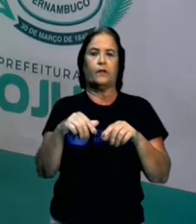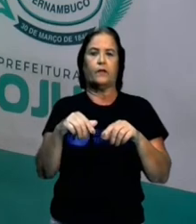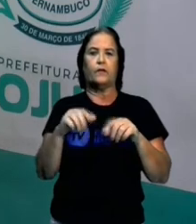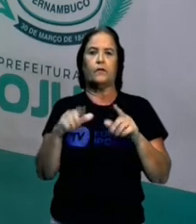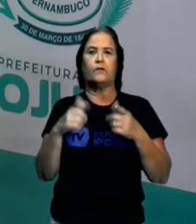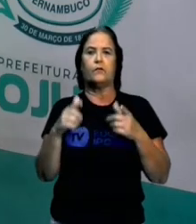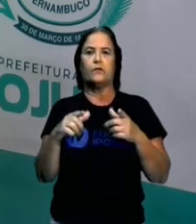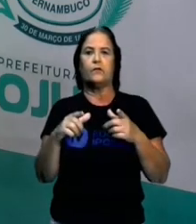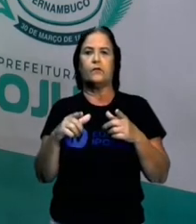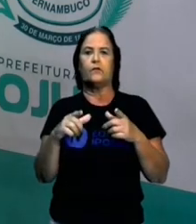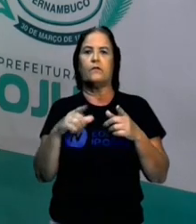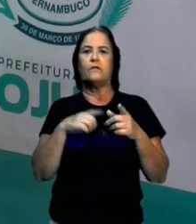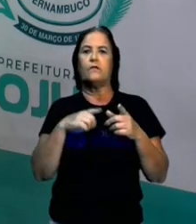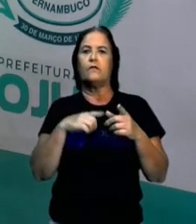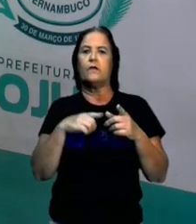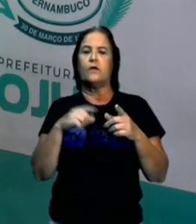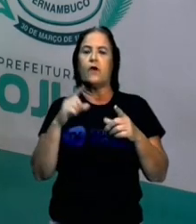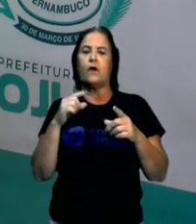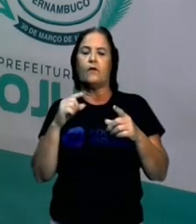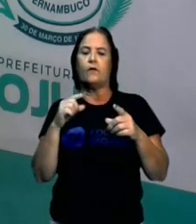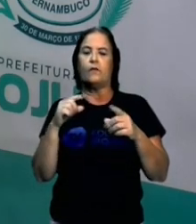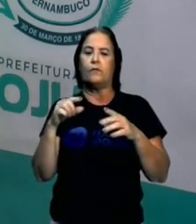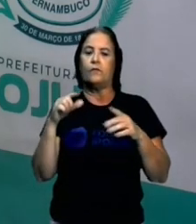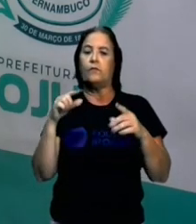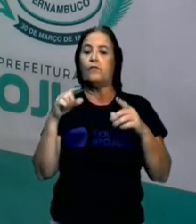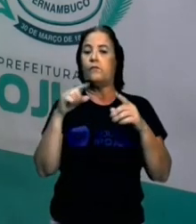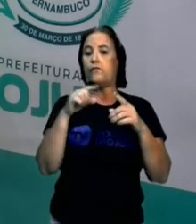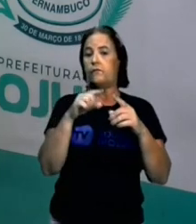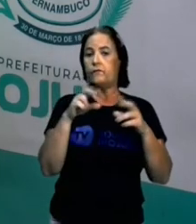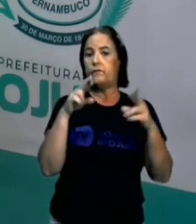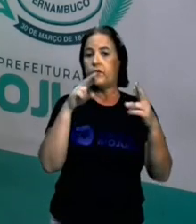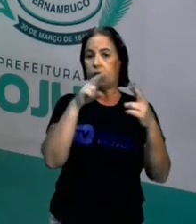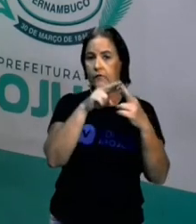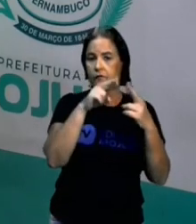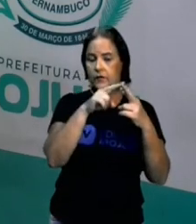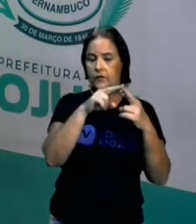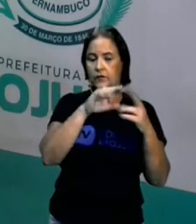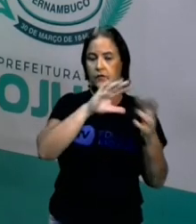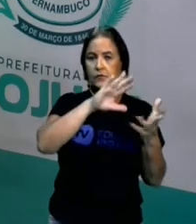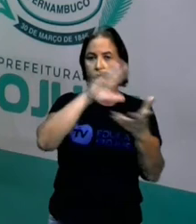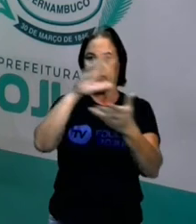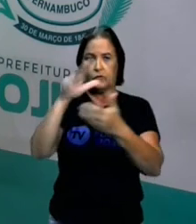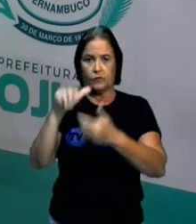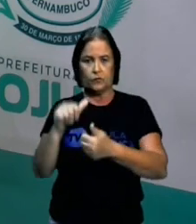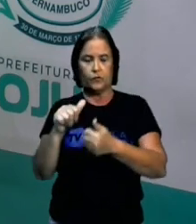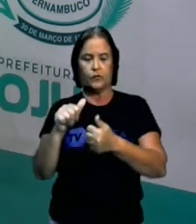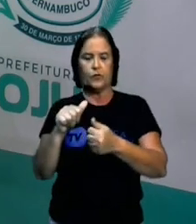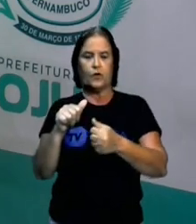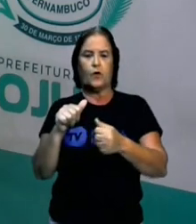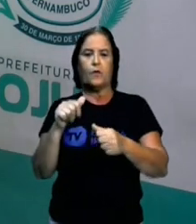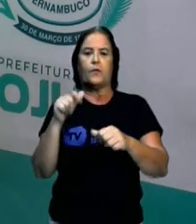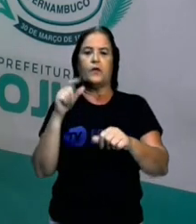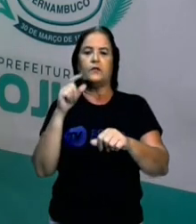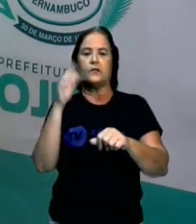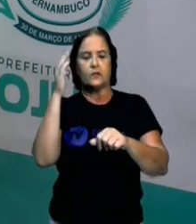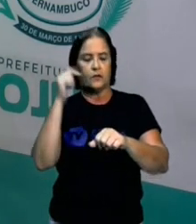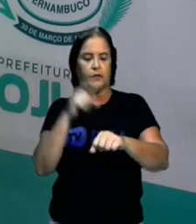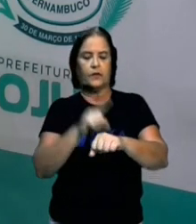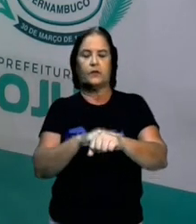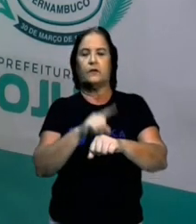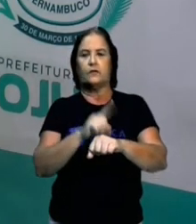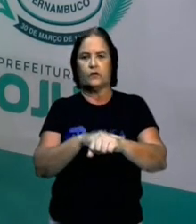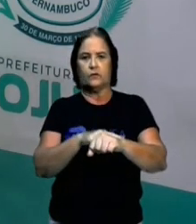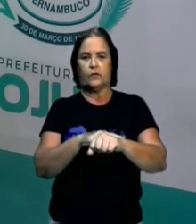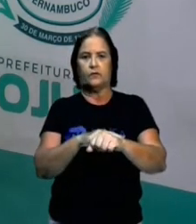se tornou então a referência mundial na determinação das horas. A partir desse